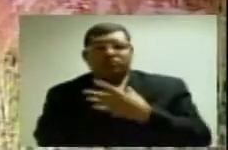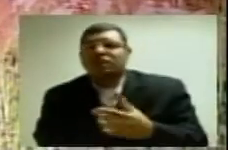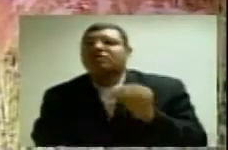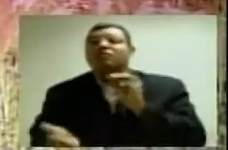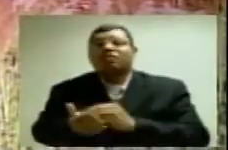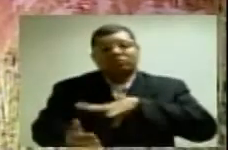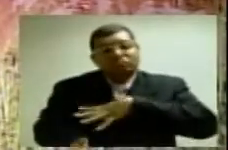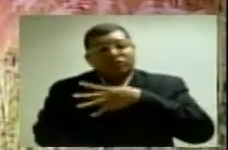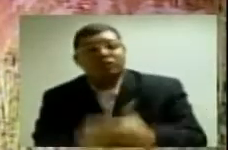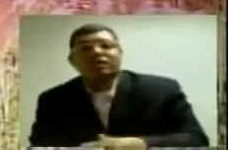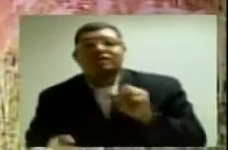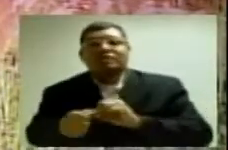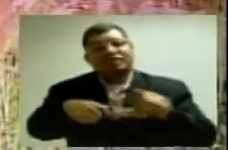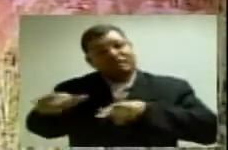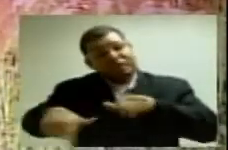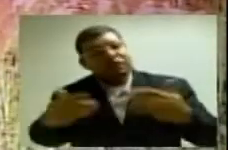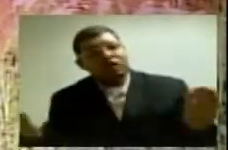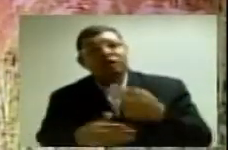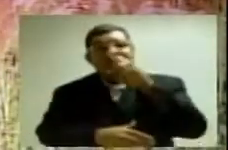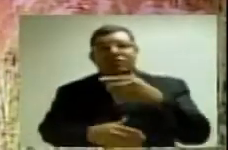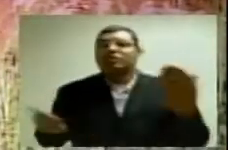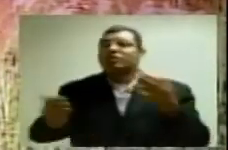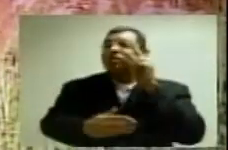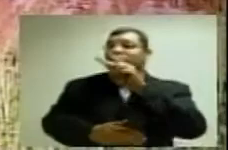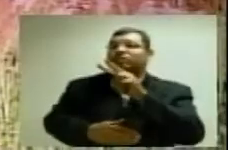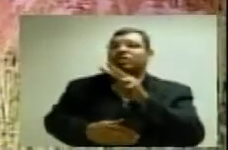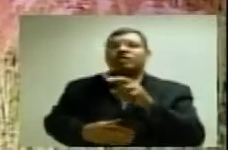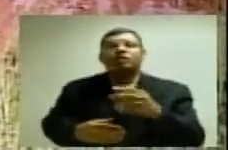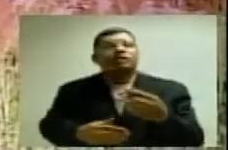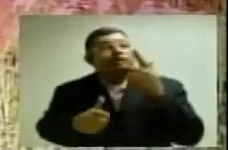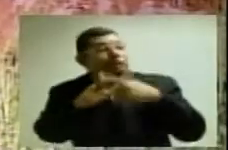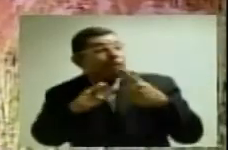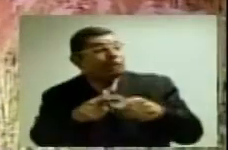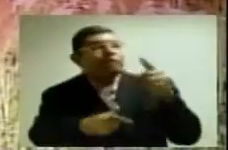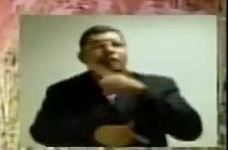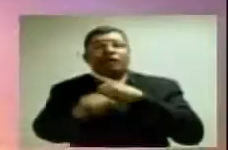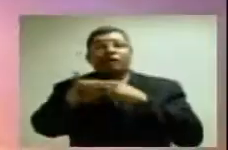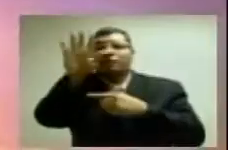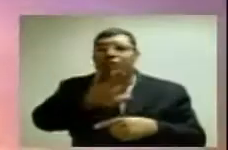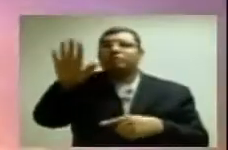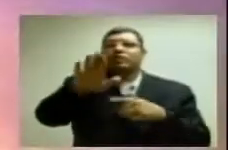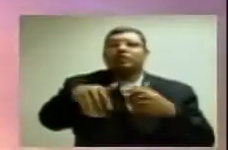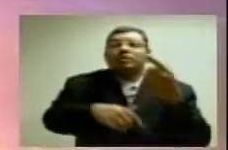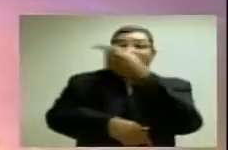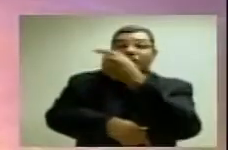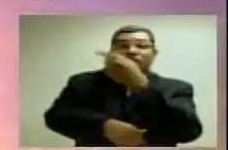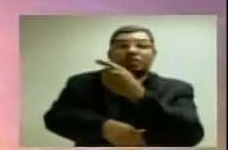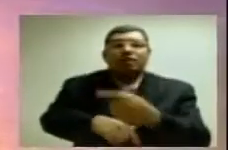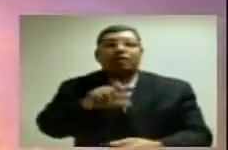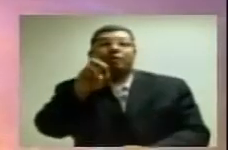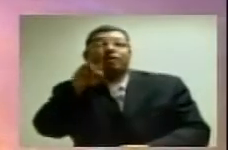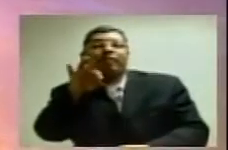do Estado e do governo federal, e vocês estão vendo a condição da BR. Isso é a BR.